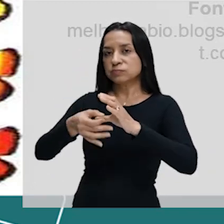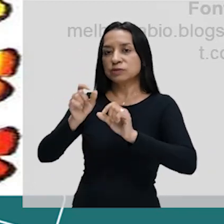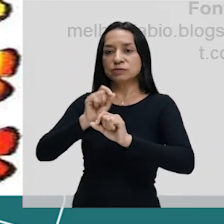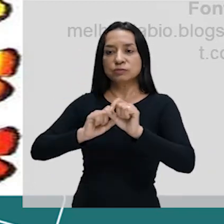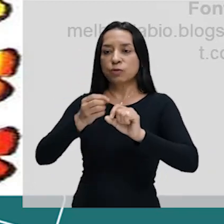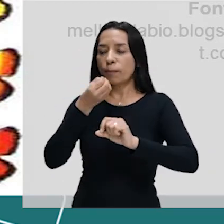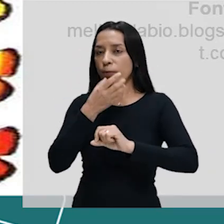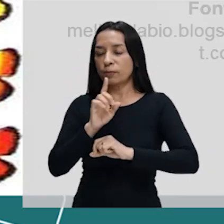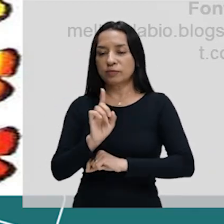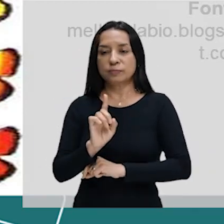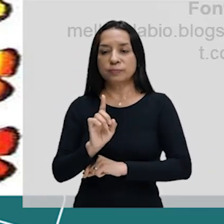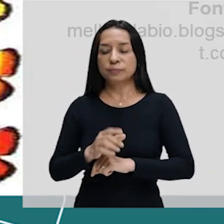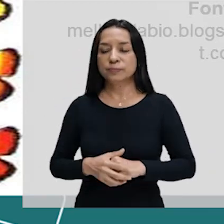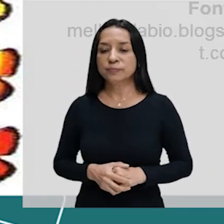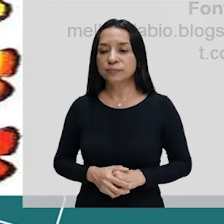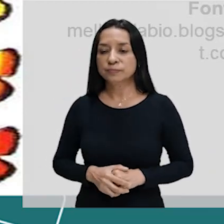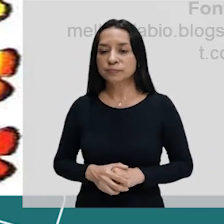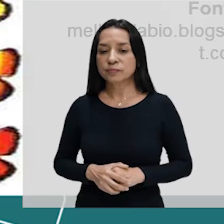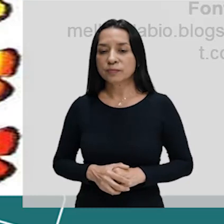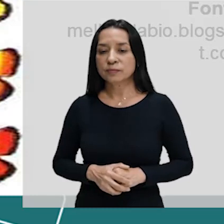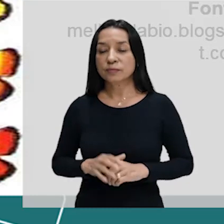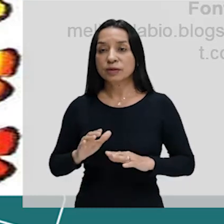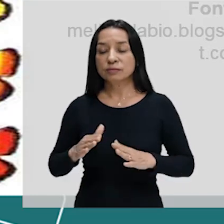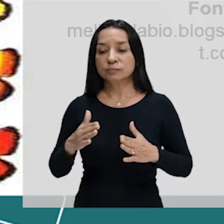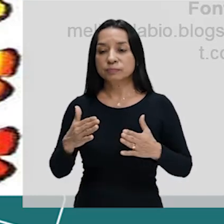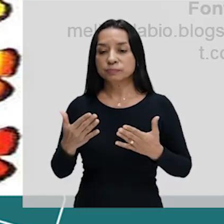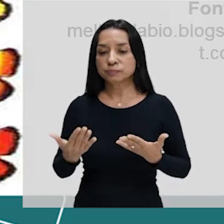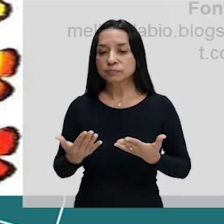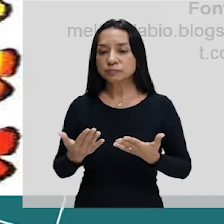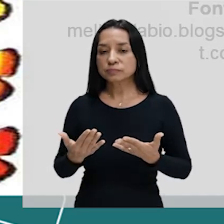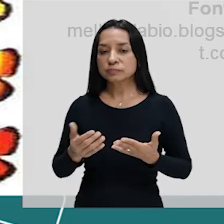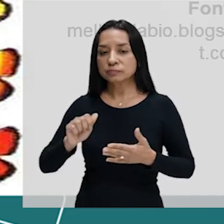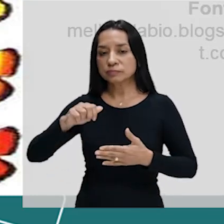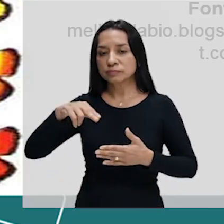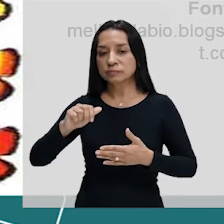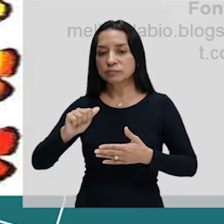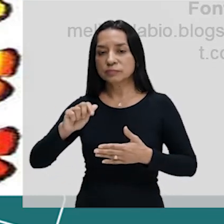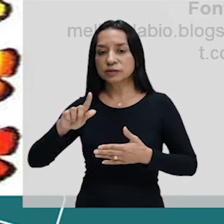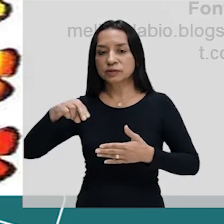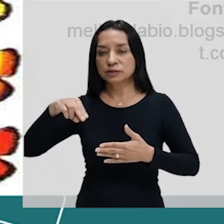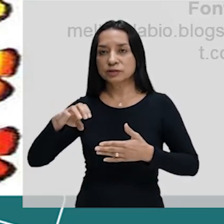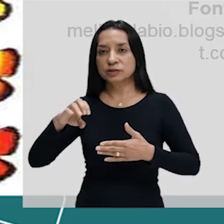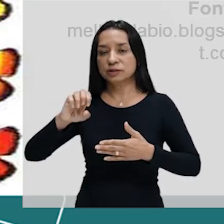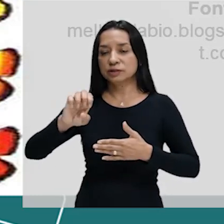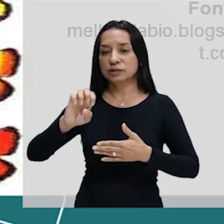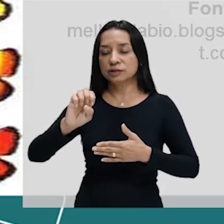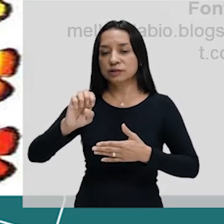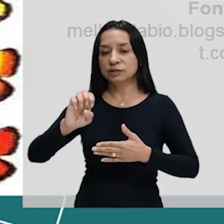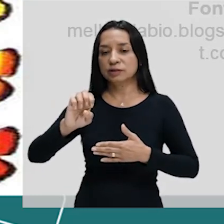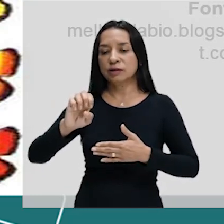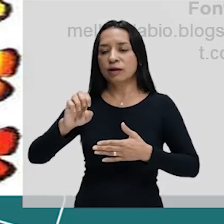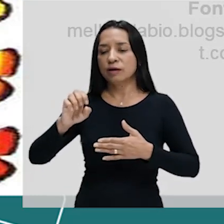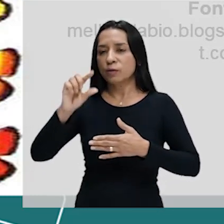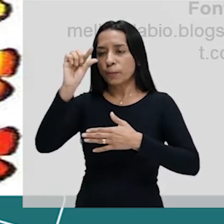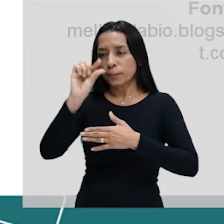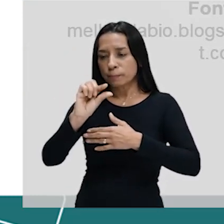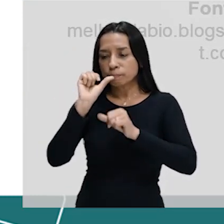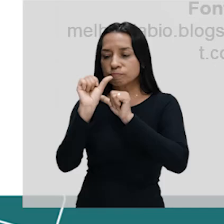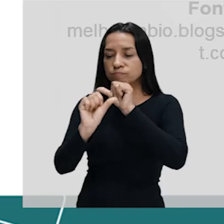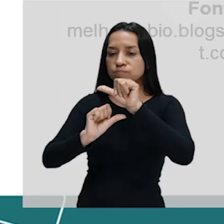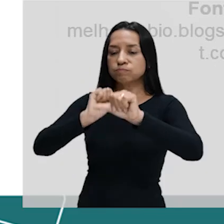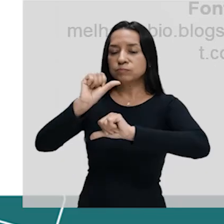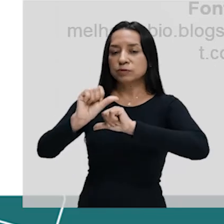são boas, tá? Então, a anagênese são pequenas mudanças. E o outro mecanismo